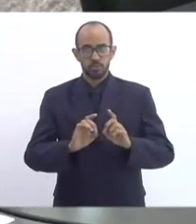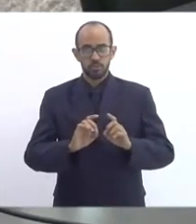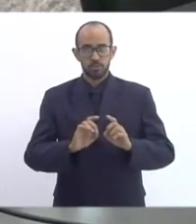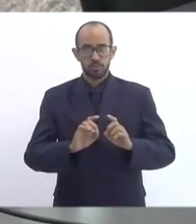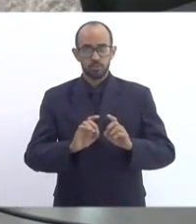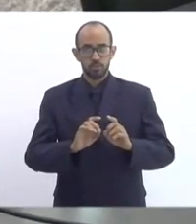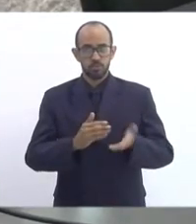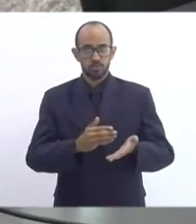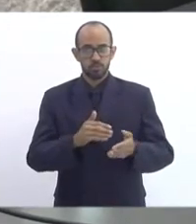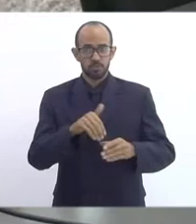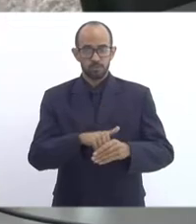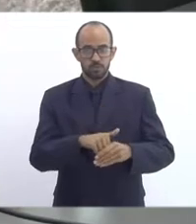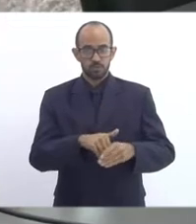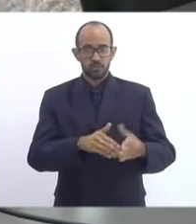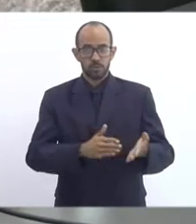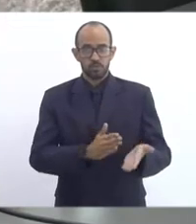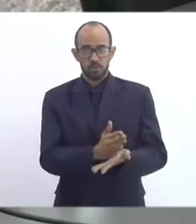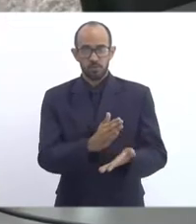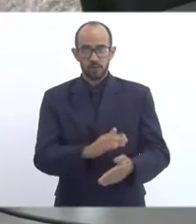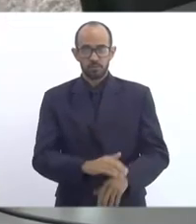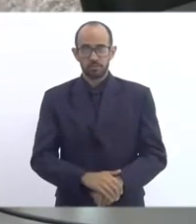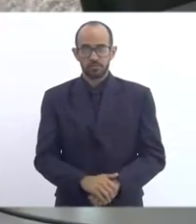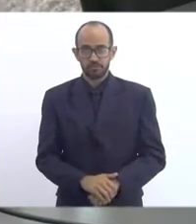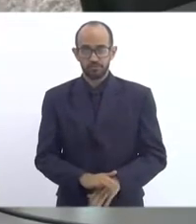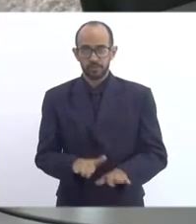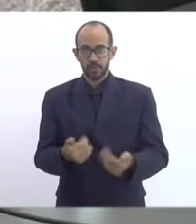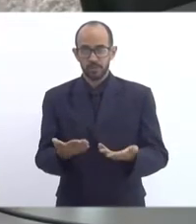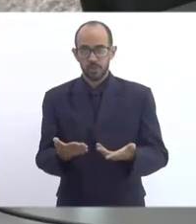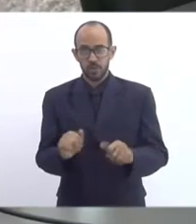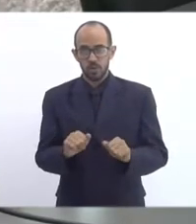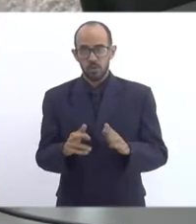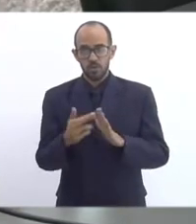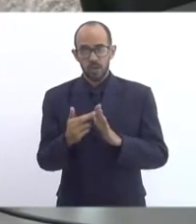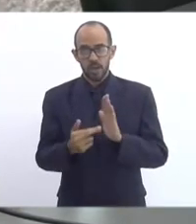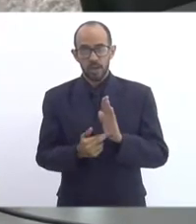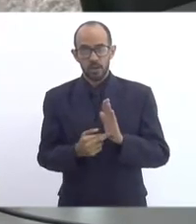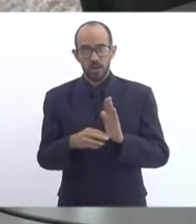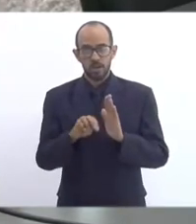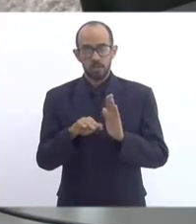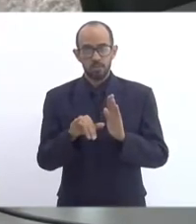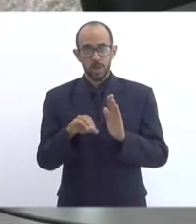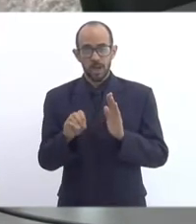Parecer pela inconstitucionalidade. O voto... Na verdade, como relator, o deputado Marcos Miller...